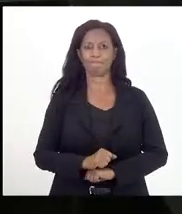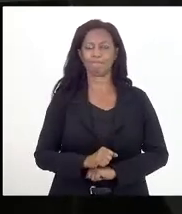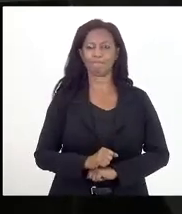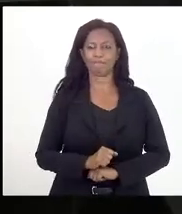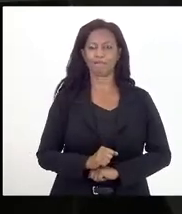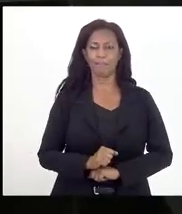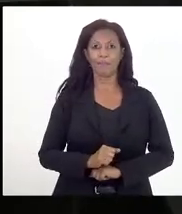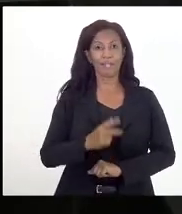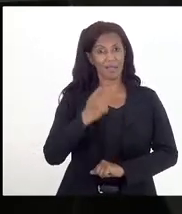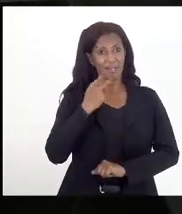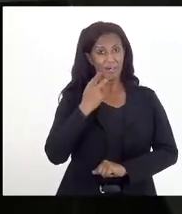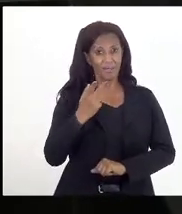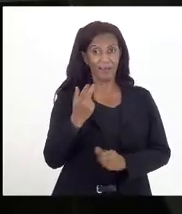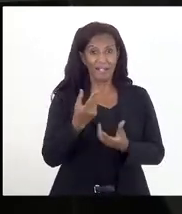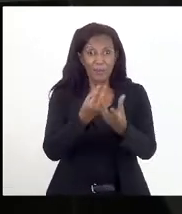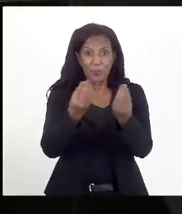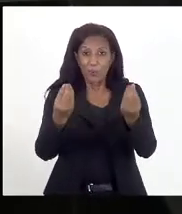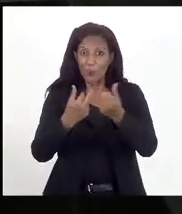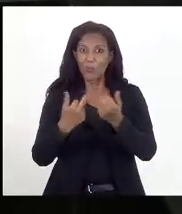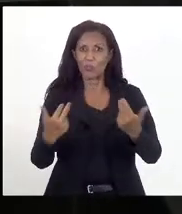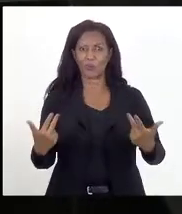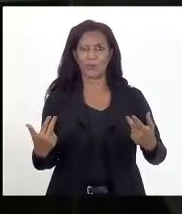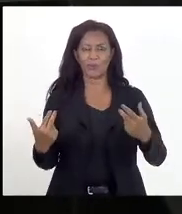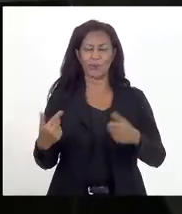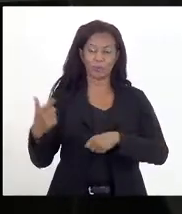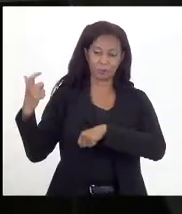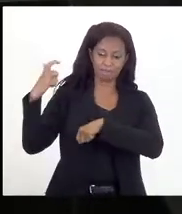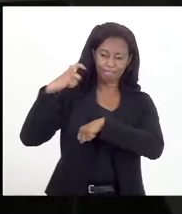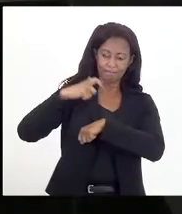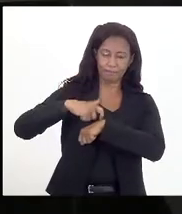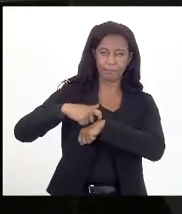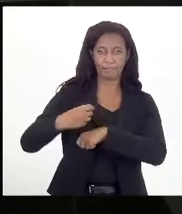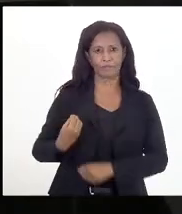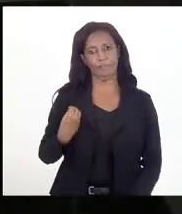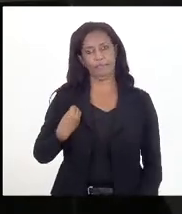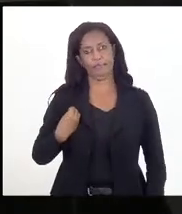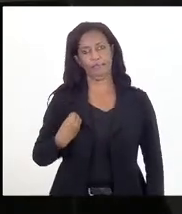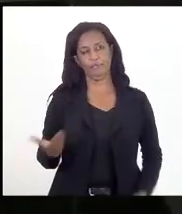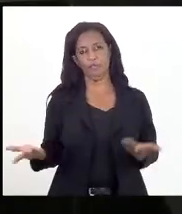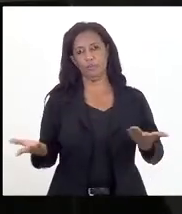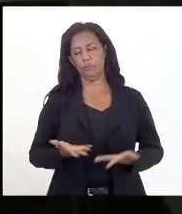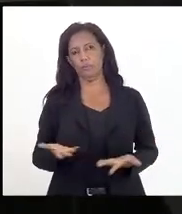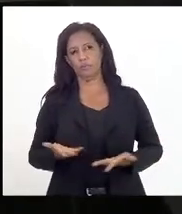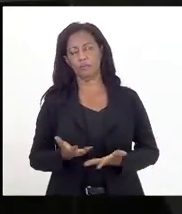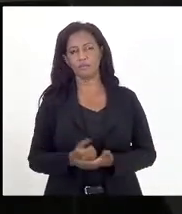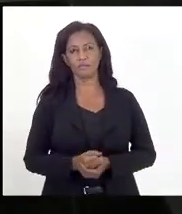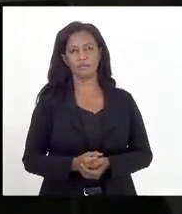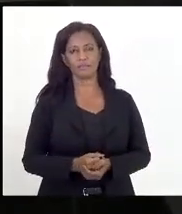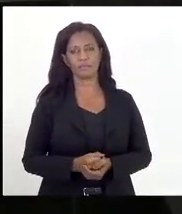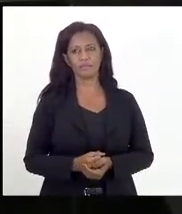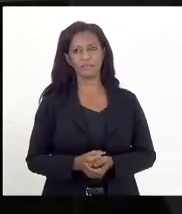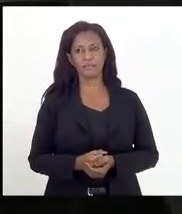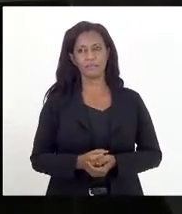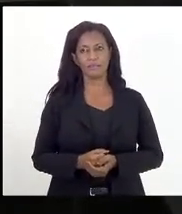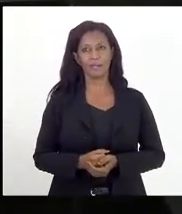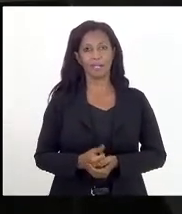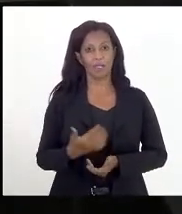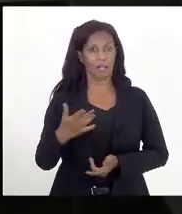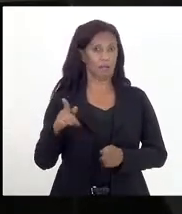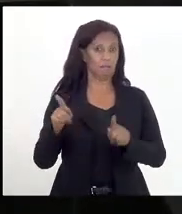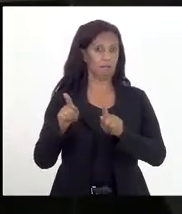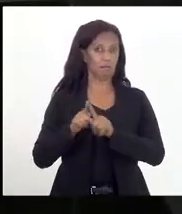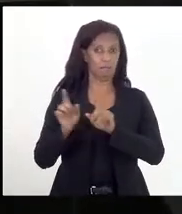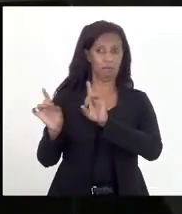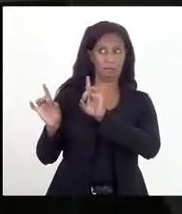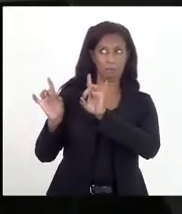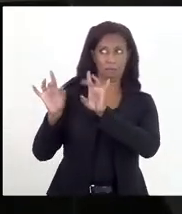diz muito sobre o tempo que vivemos e especial